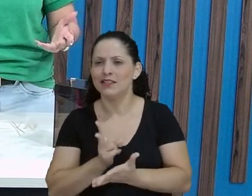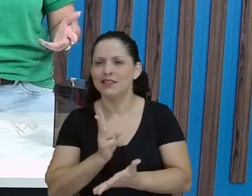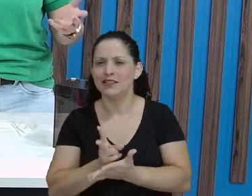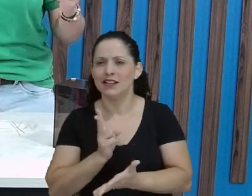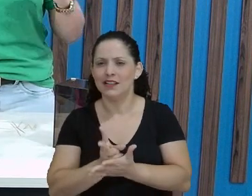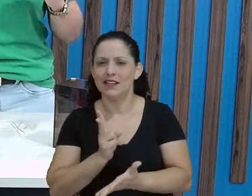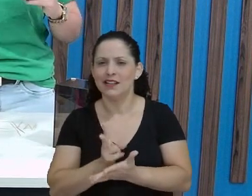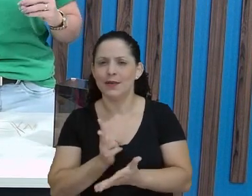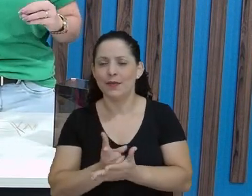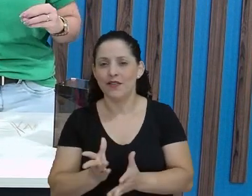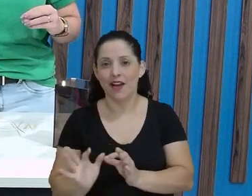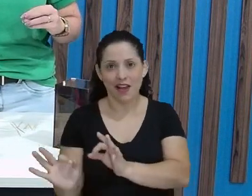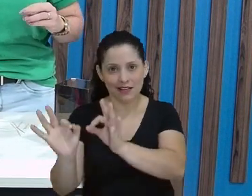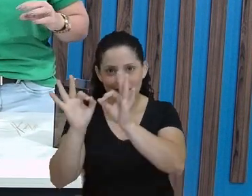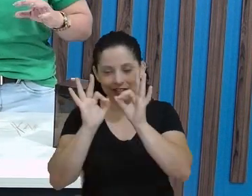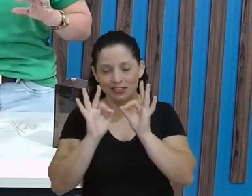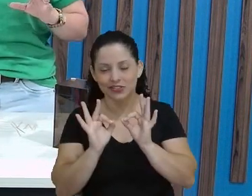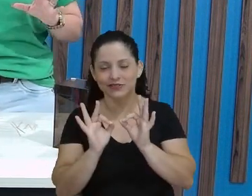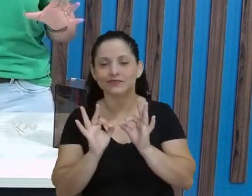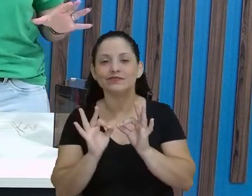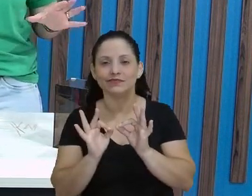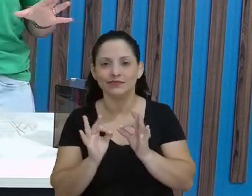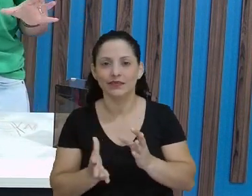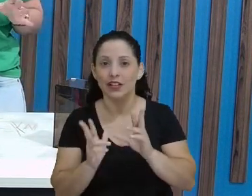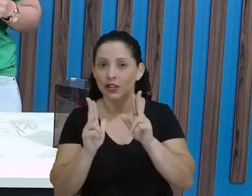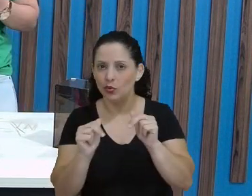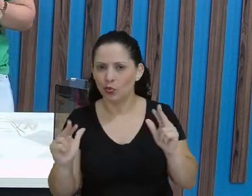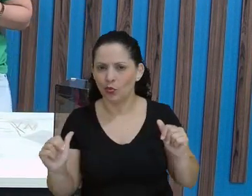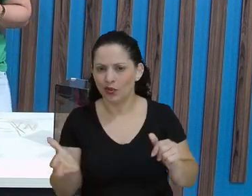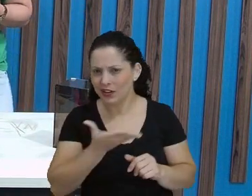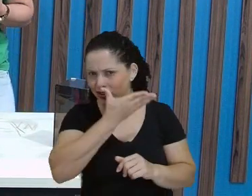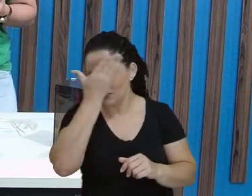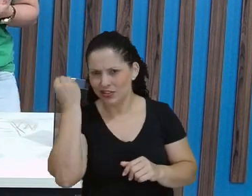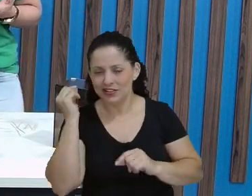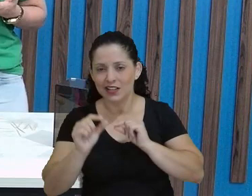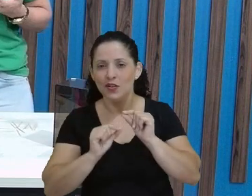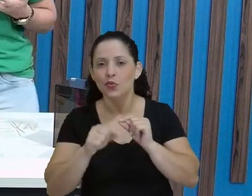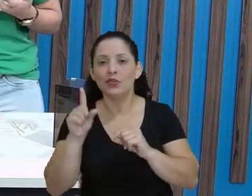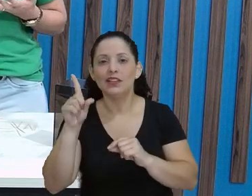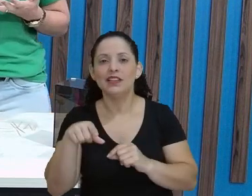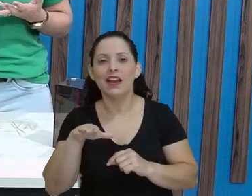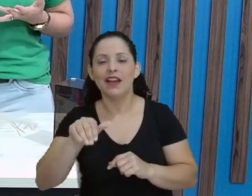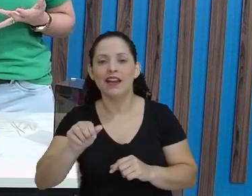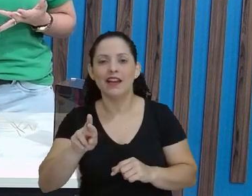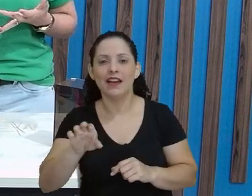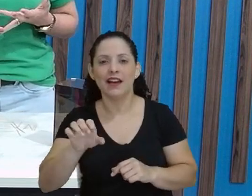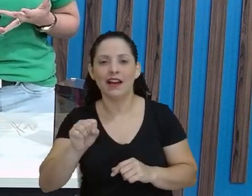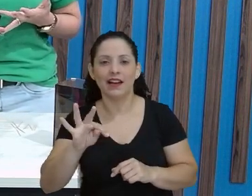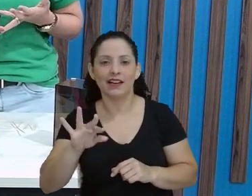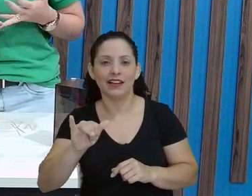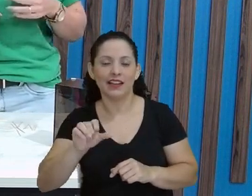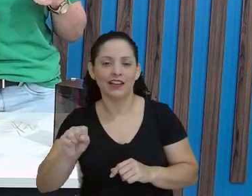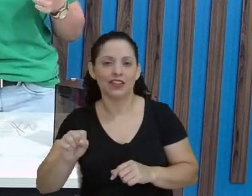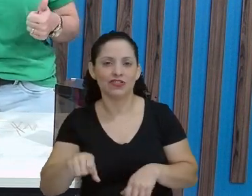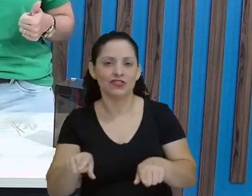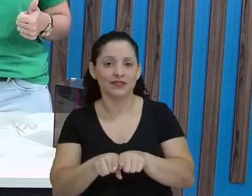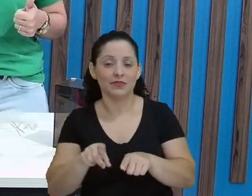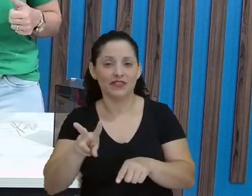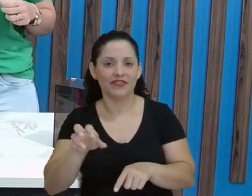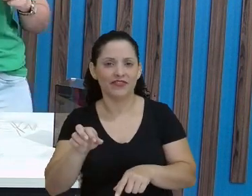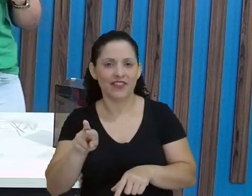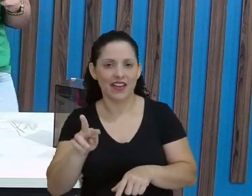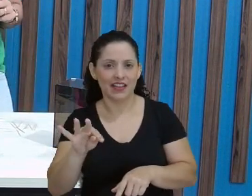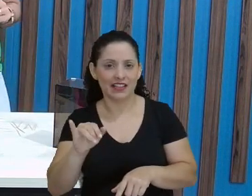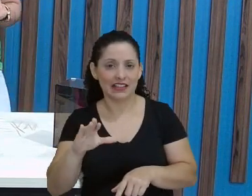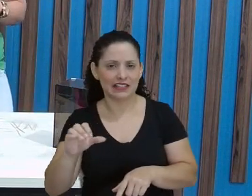quiserem, tá? E acompanhar para não esquecer mais o que significa as arestas, os vértices, combinado?